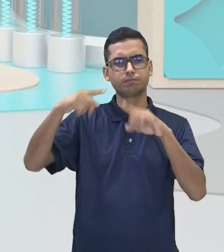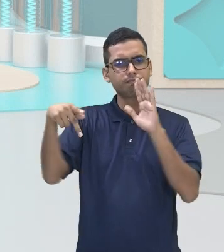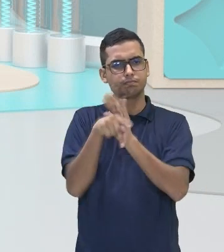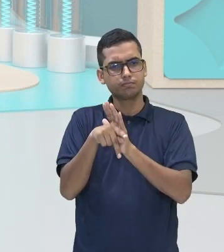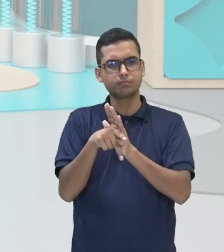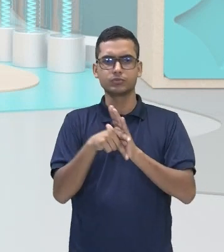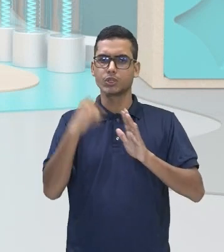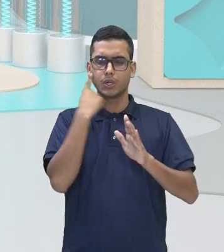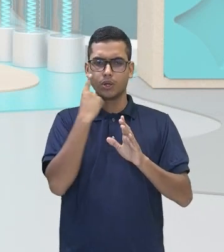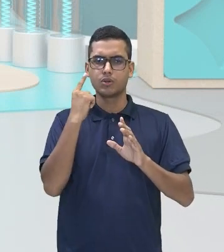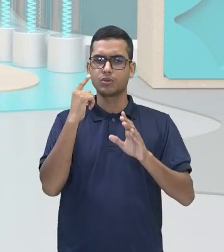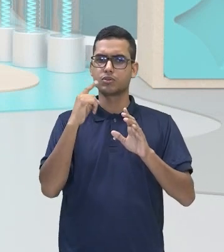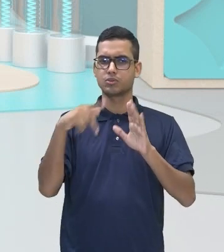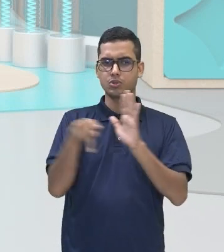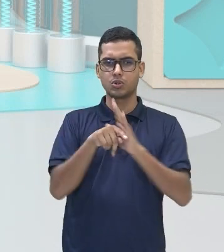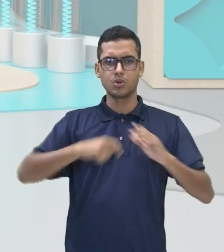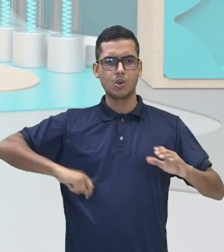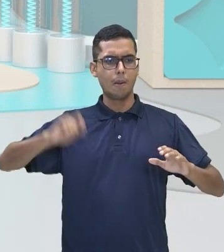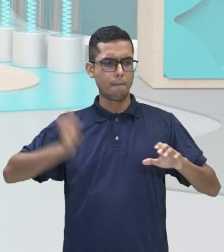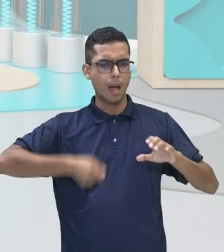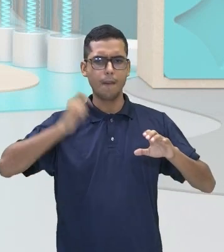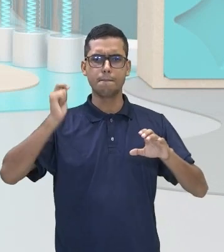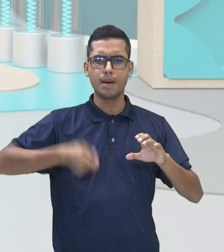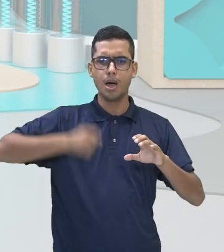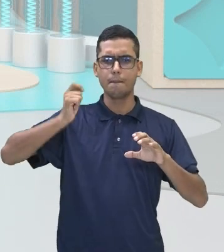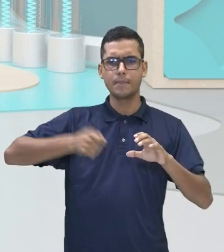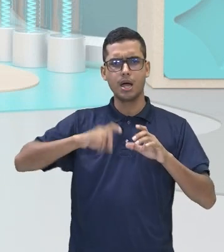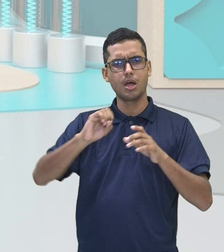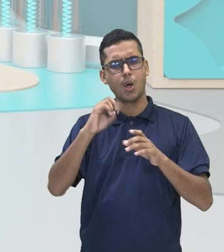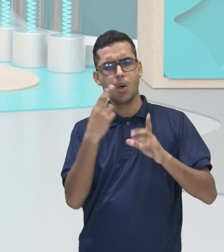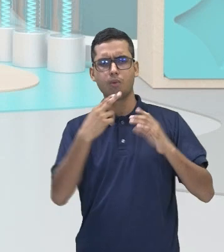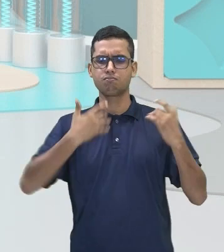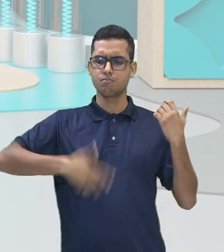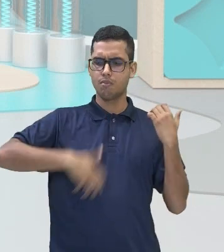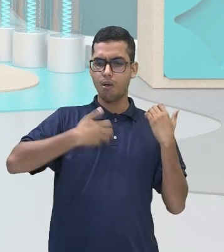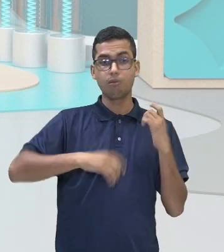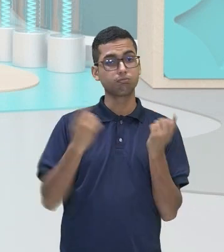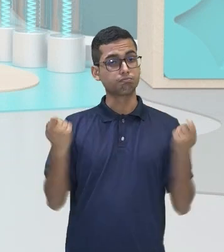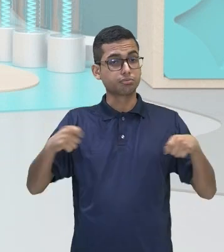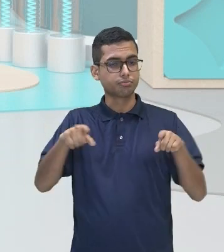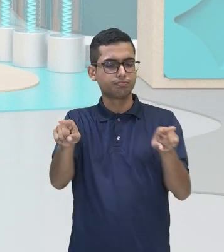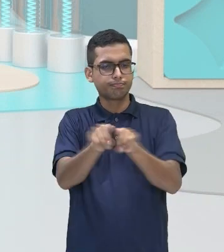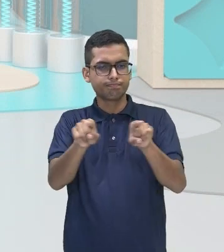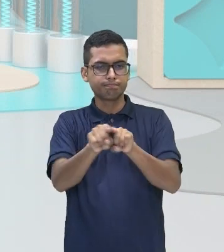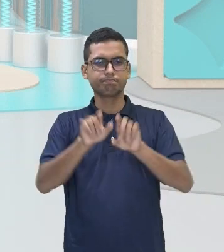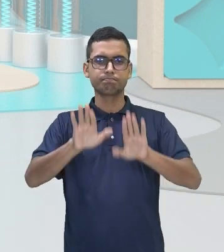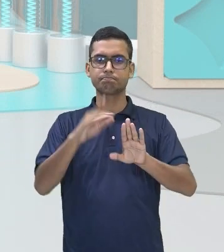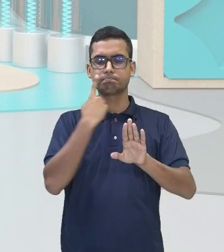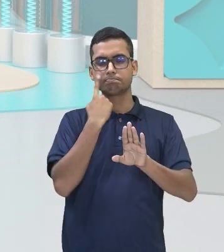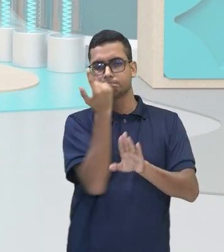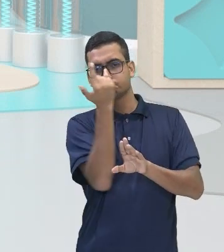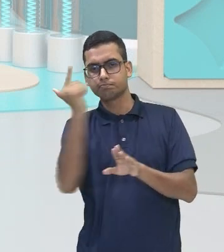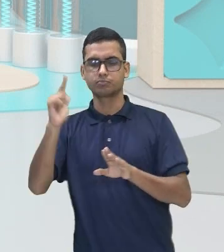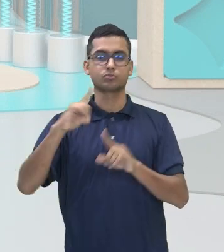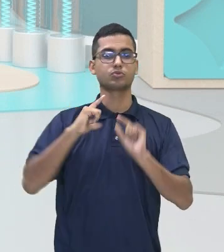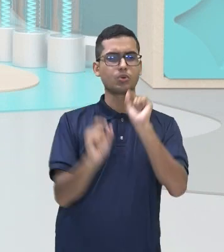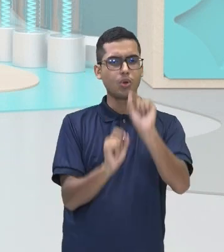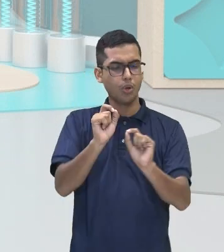ter ali, vai ser embalada por música. A gente vai entender um pouco mais da origem e do